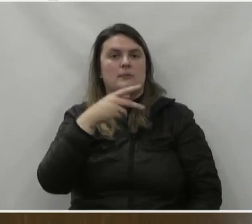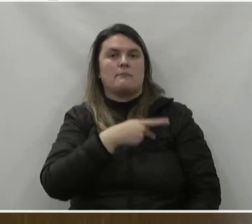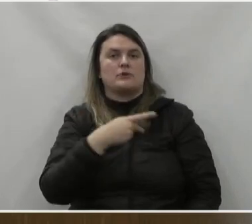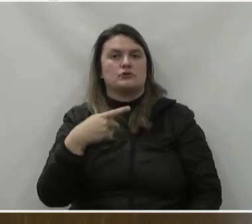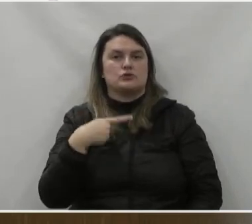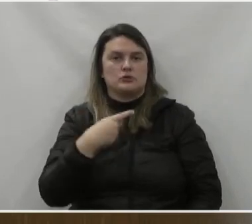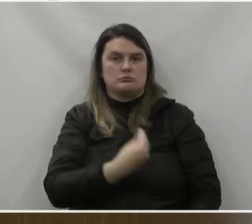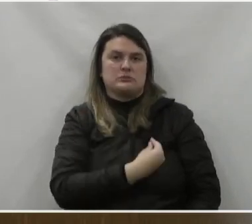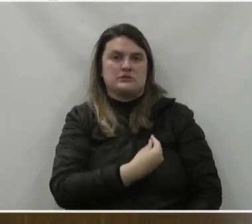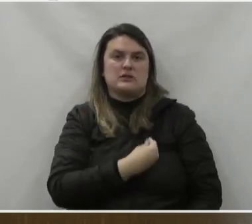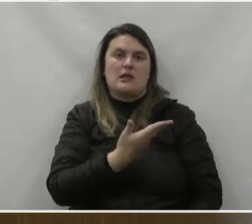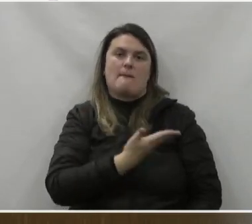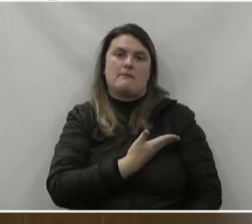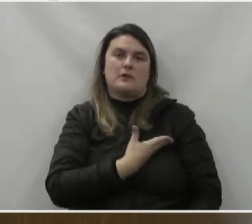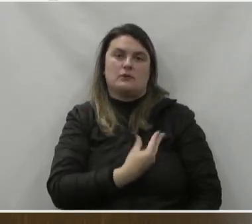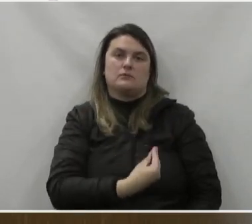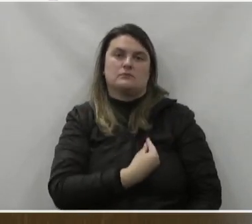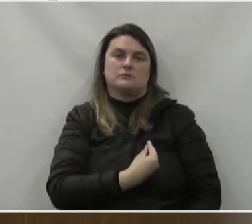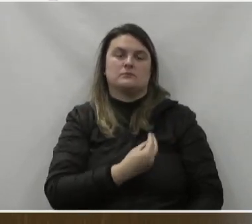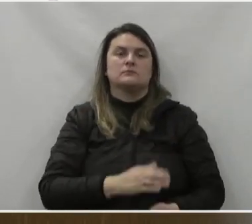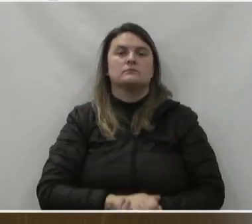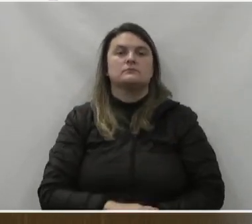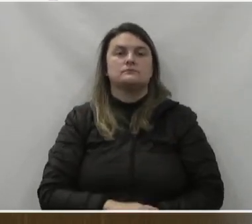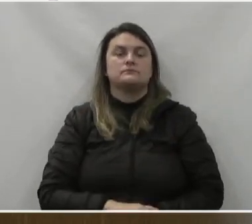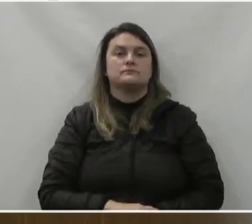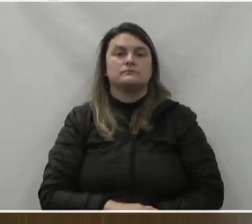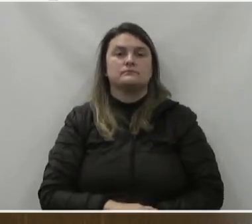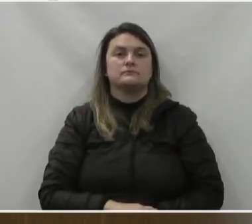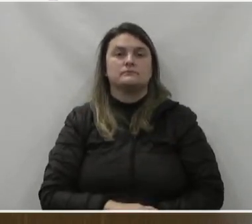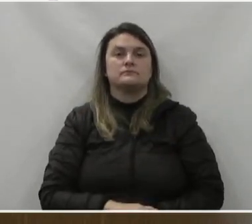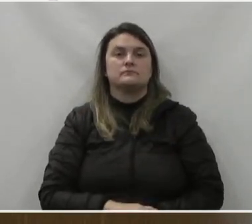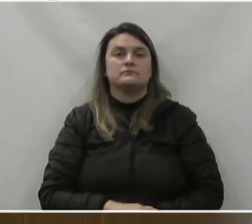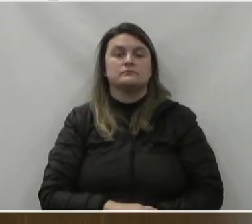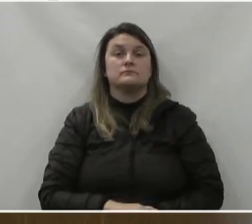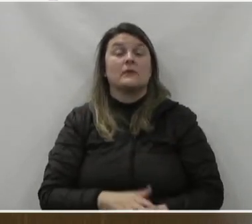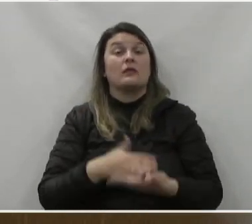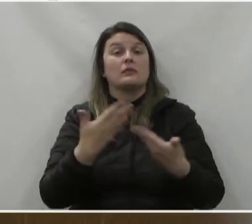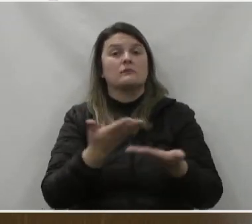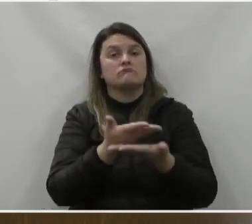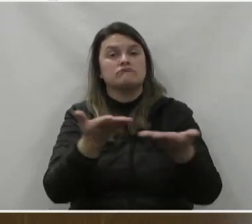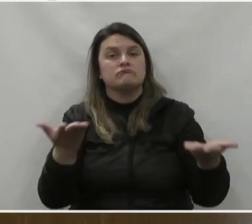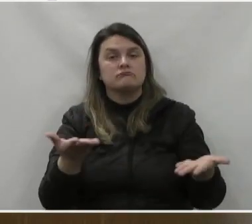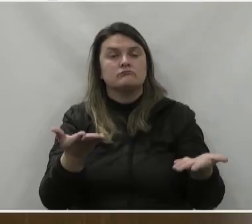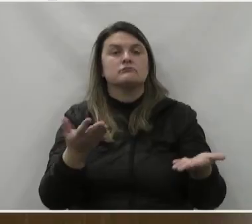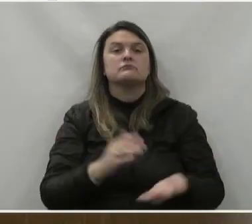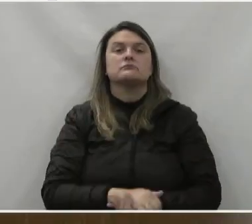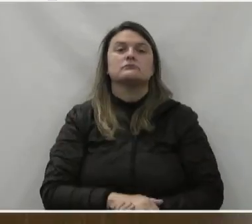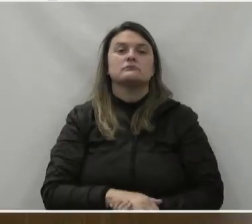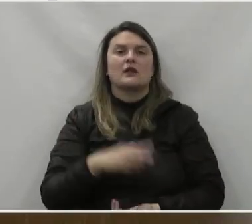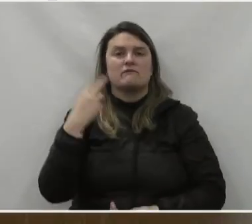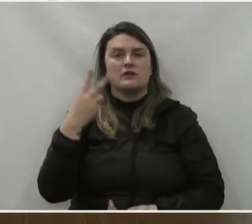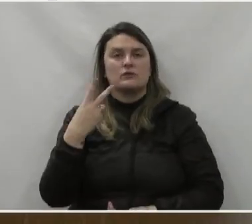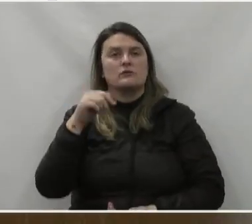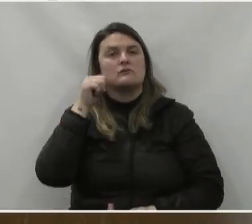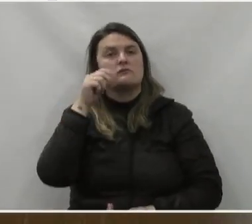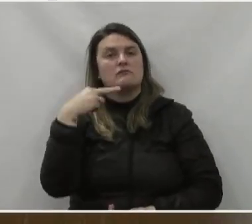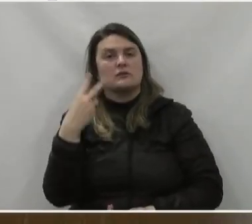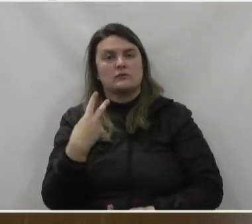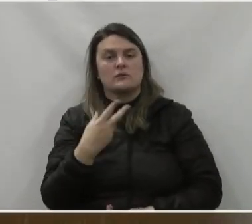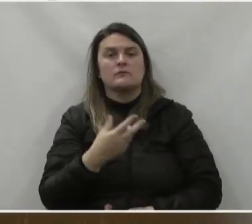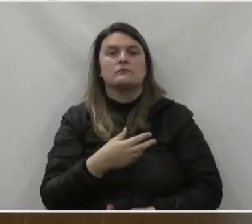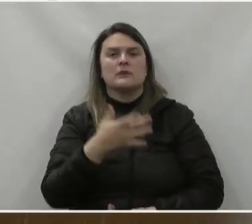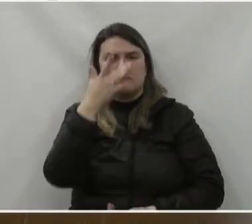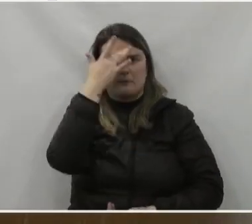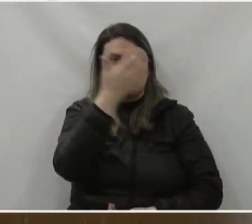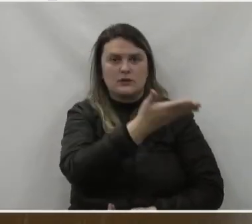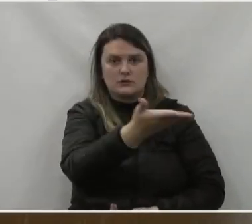pastores, pastoras, todos os amigos que fazem presente. Bom, senhoras e senhores, colegas vereadoras e vereadores,